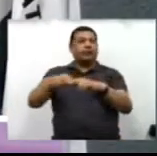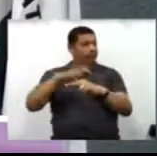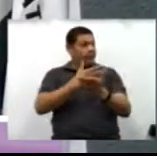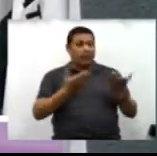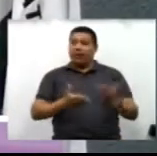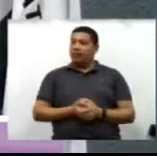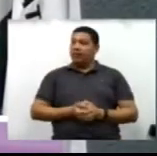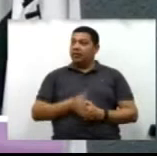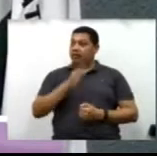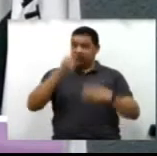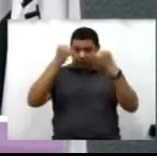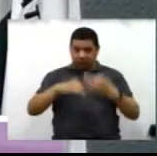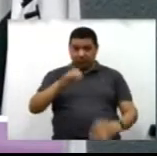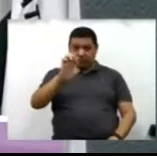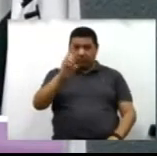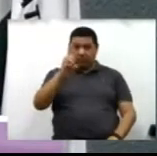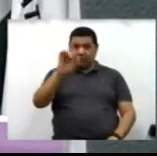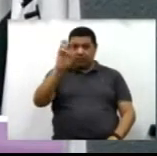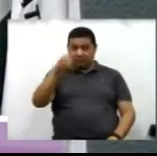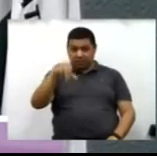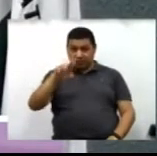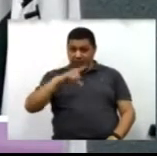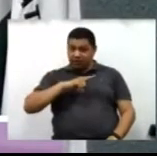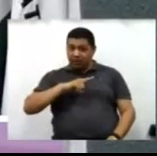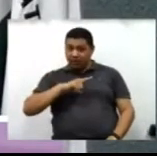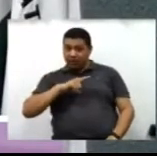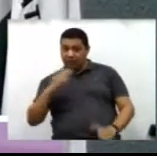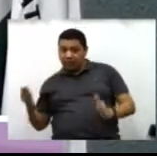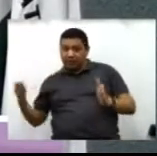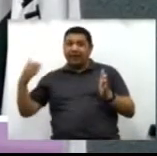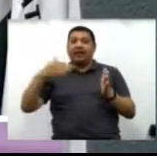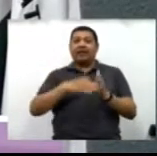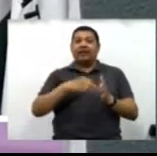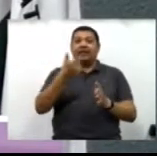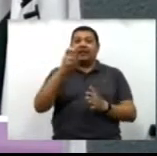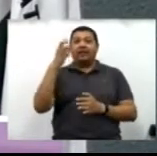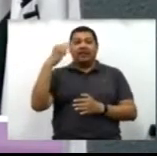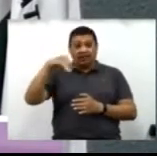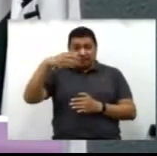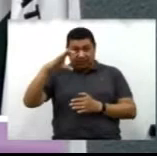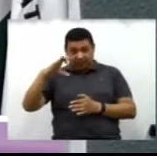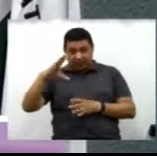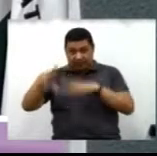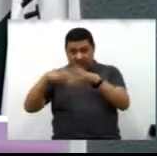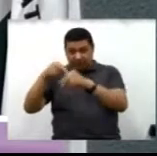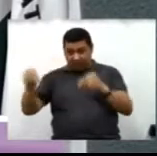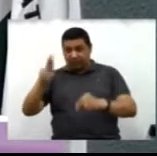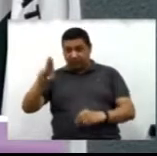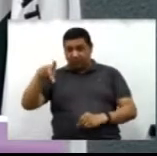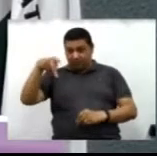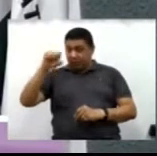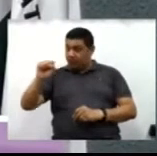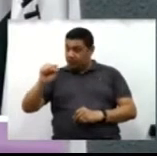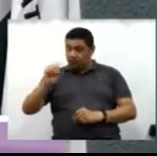disse o Edmar Capiche, nós temos um prazo que até o dia 15 de março para que a gente inaugure a nossa UPA de Cacoal e nós